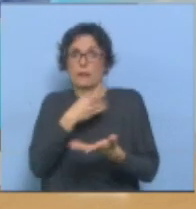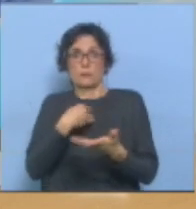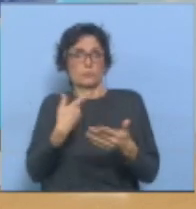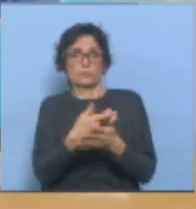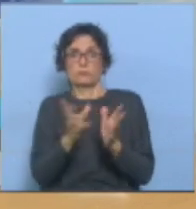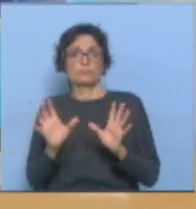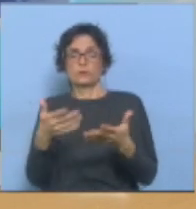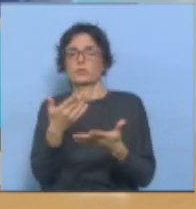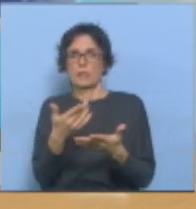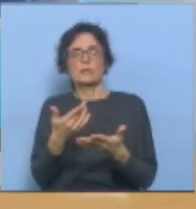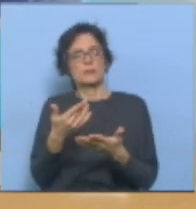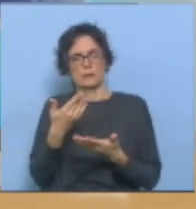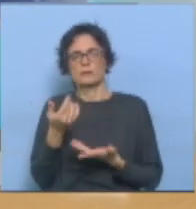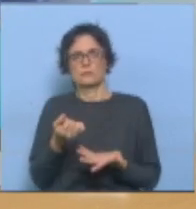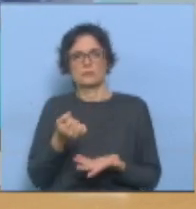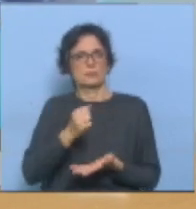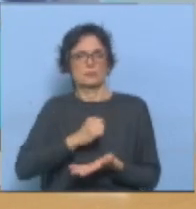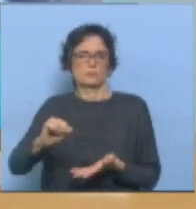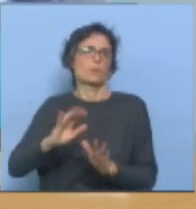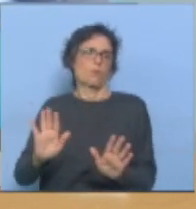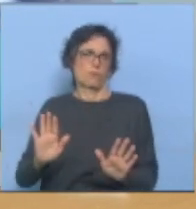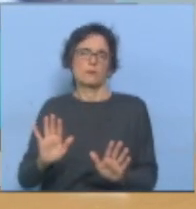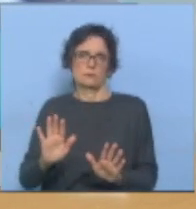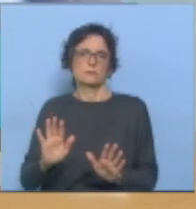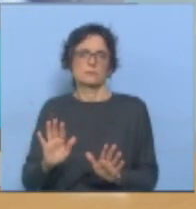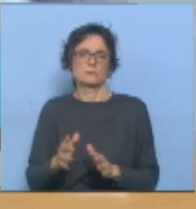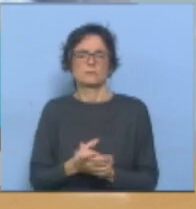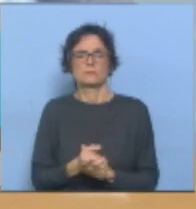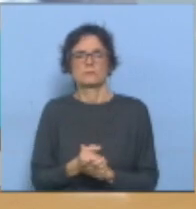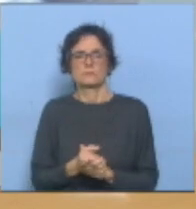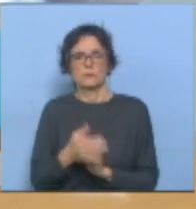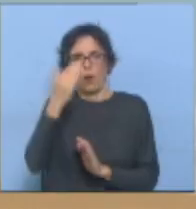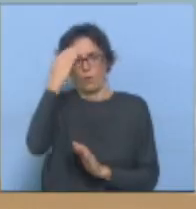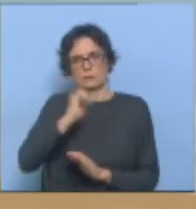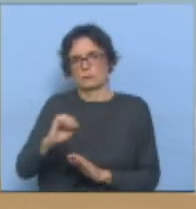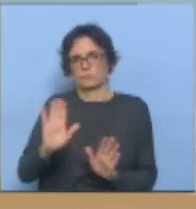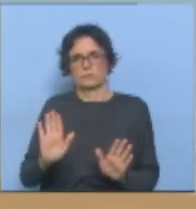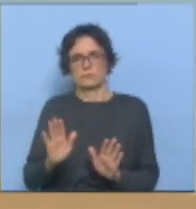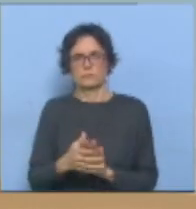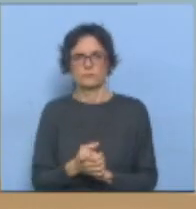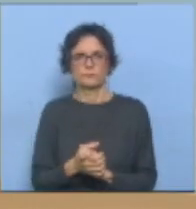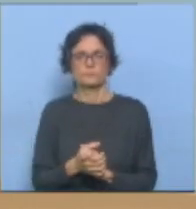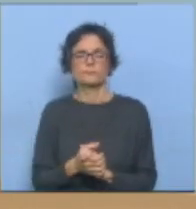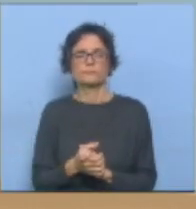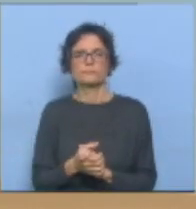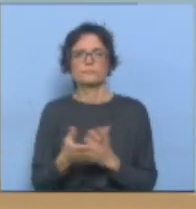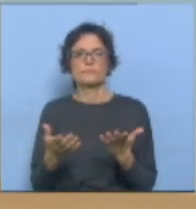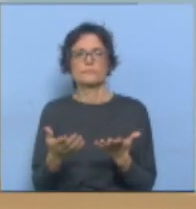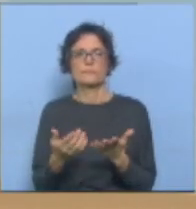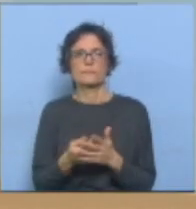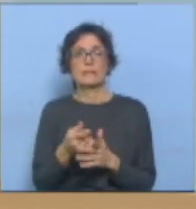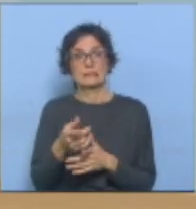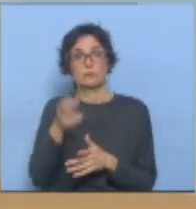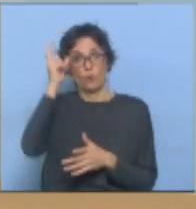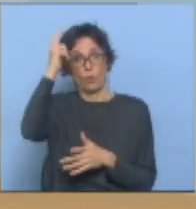dos médicos em Portugal façam uma objeção de consciência a este problema. Clarifiquemos uma vez mais conceitos que